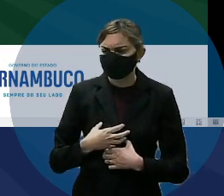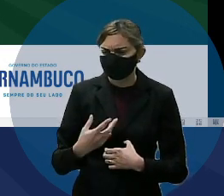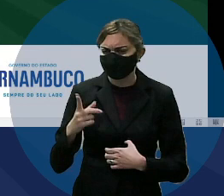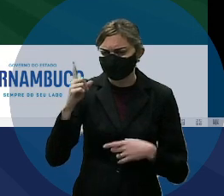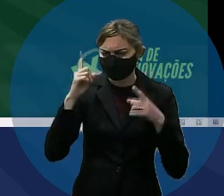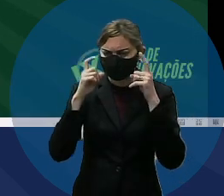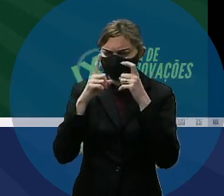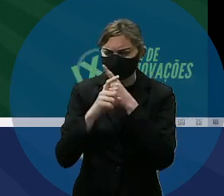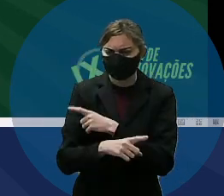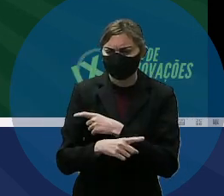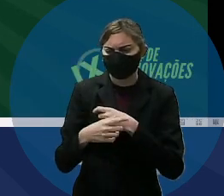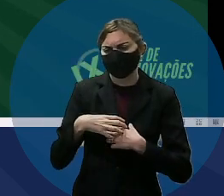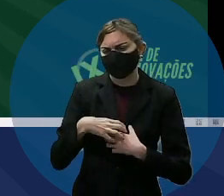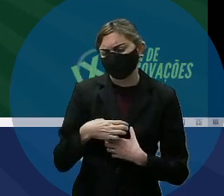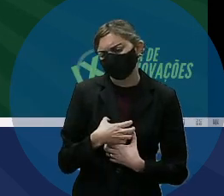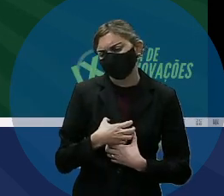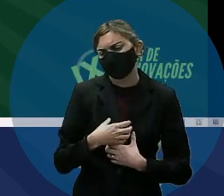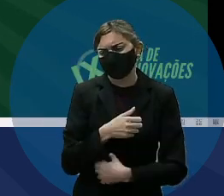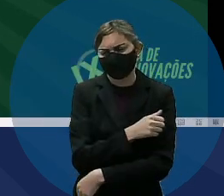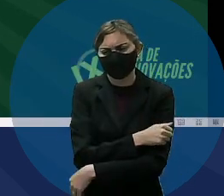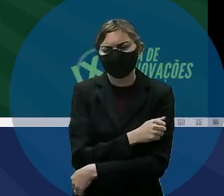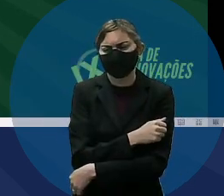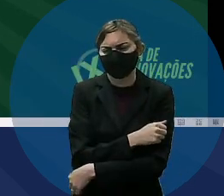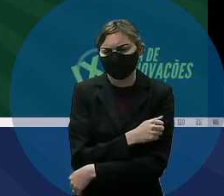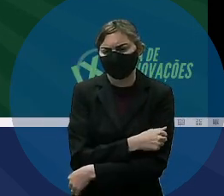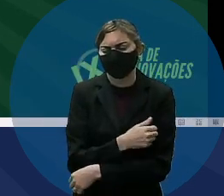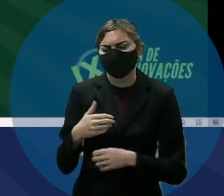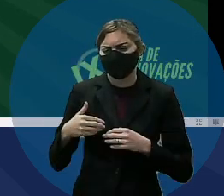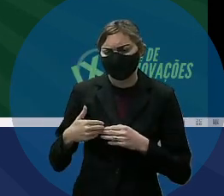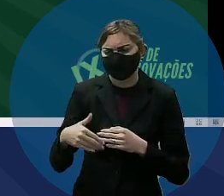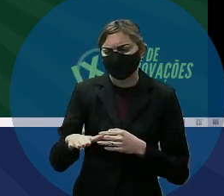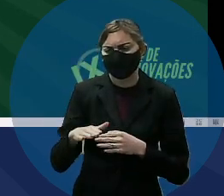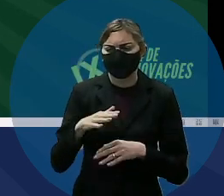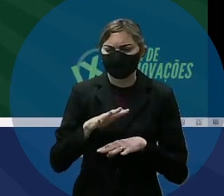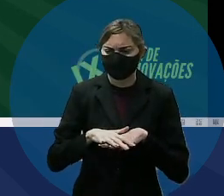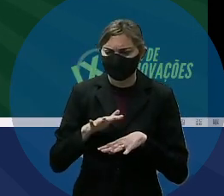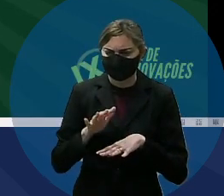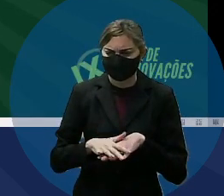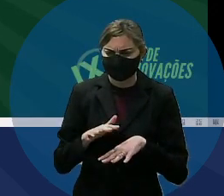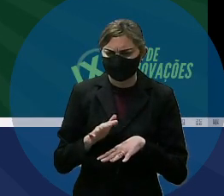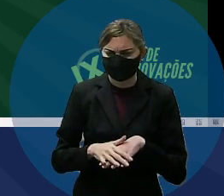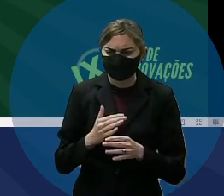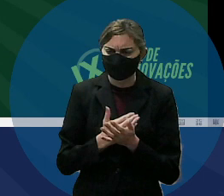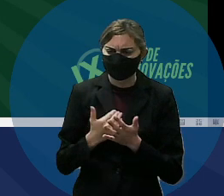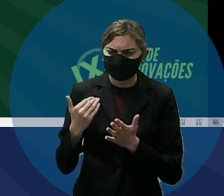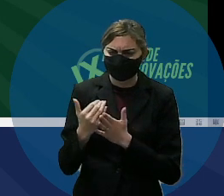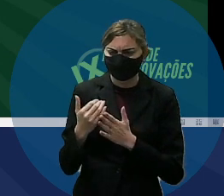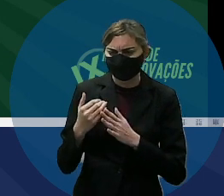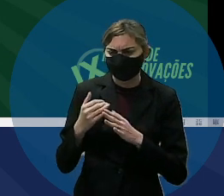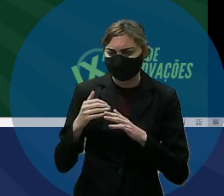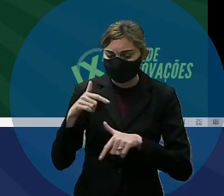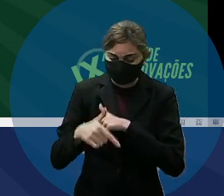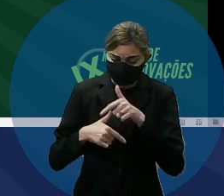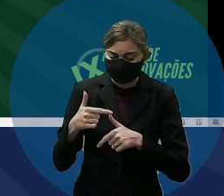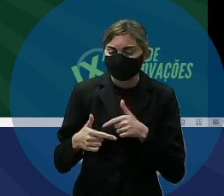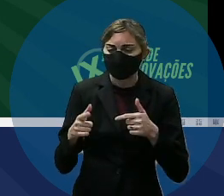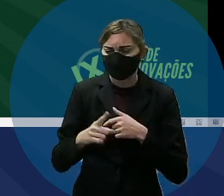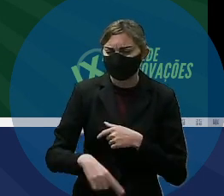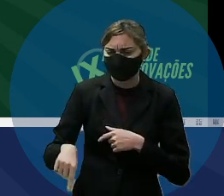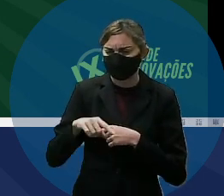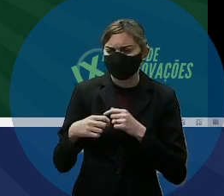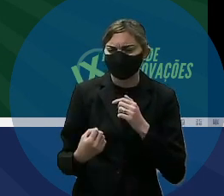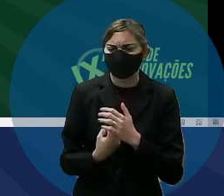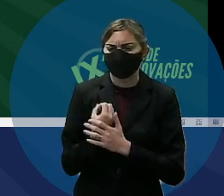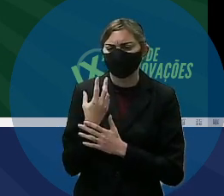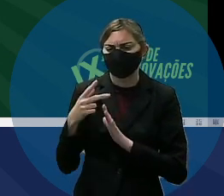dificuldade dos alunos passarem a ver a matemática de uma forma mais dinâmica, nós criamos esse